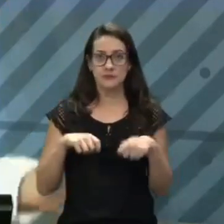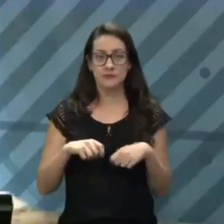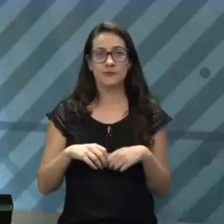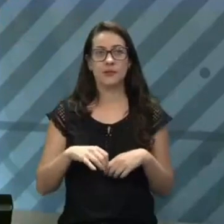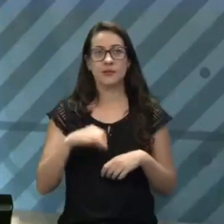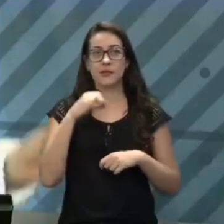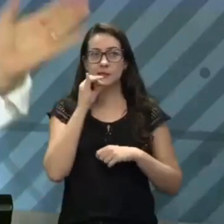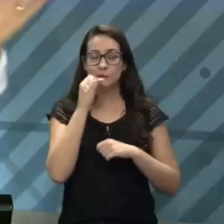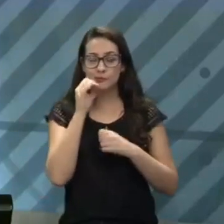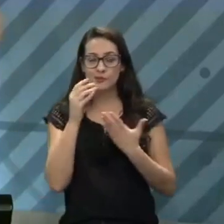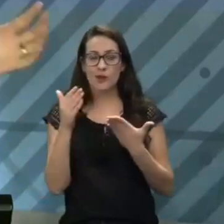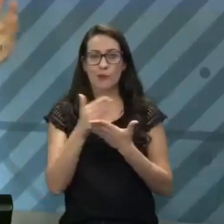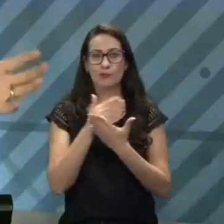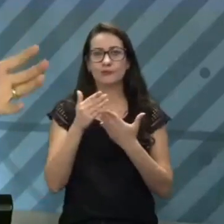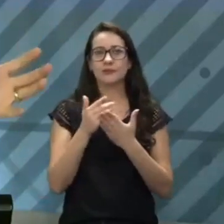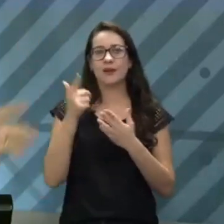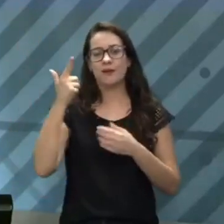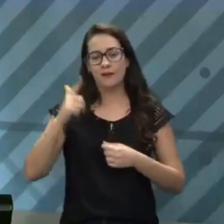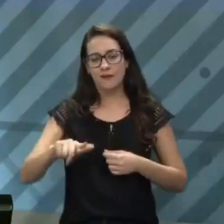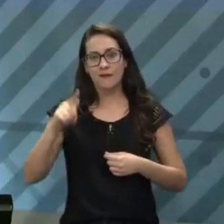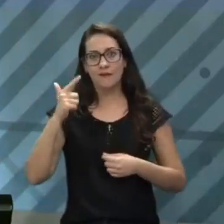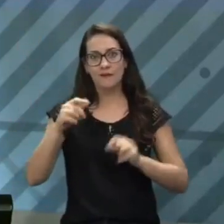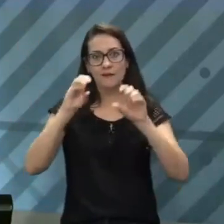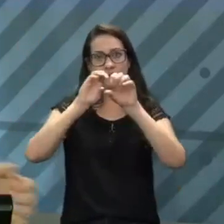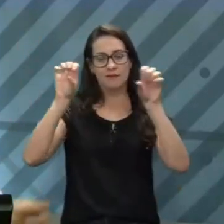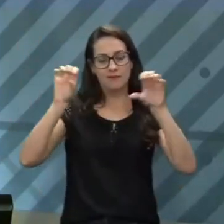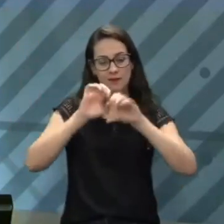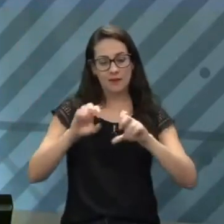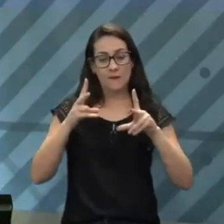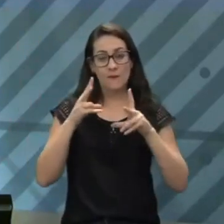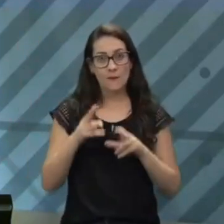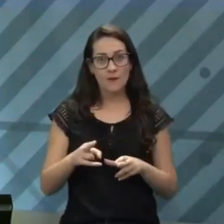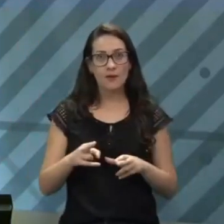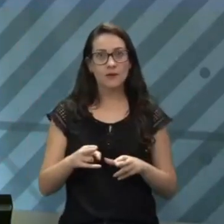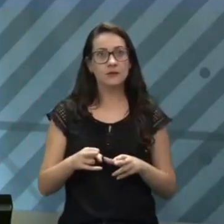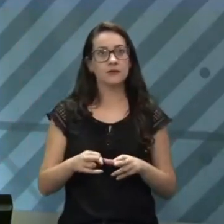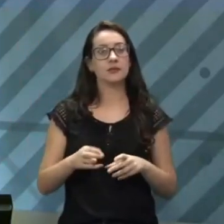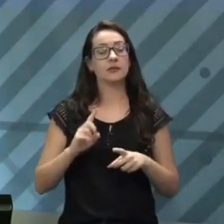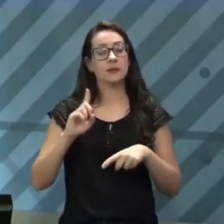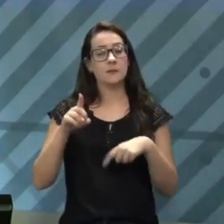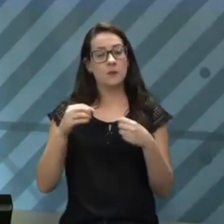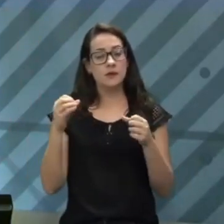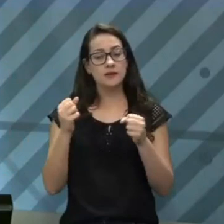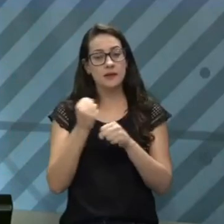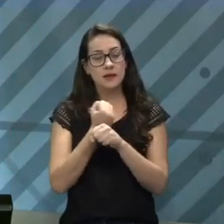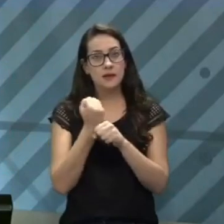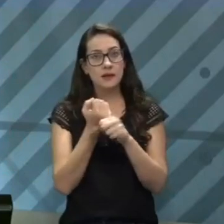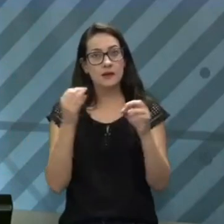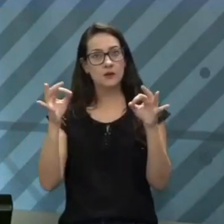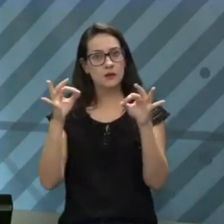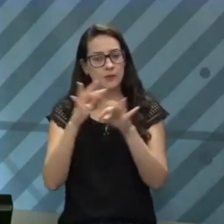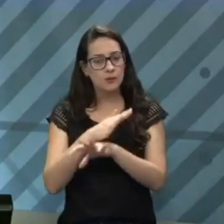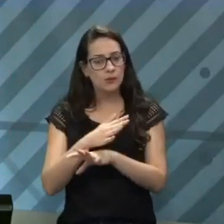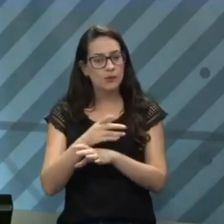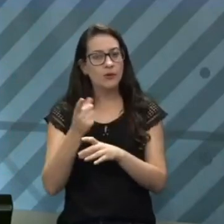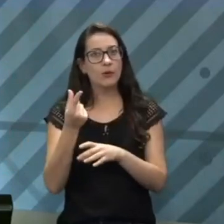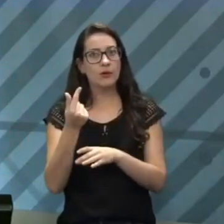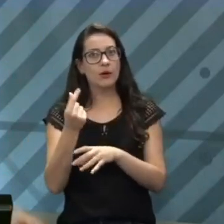das armaduras de cada viga, no final da obra a gente tem uma redução considerável do custo dessa obra.